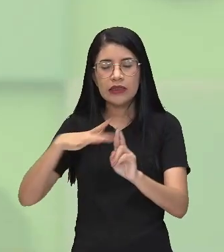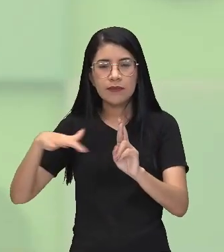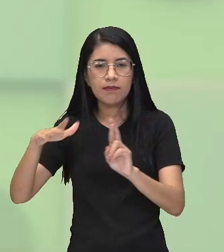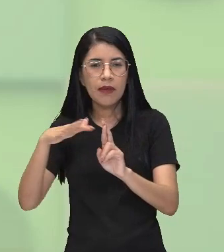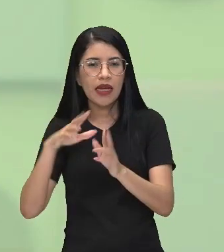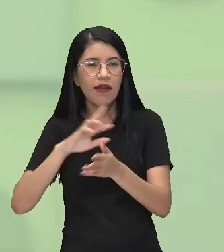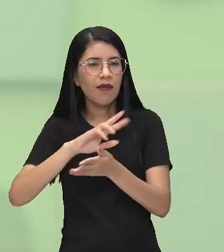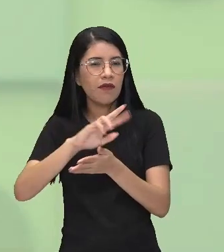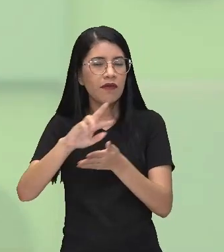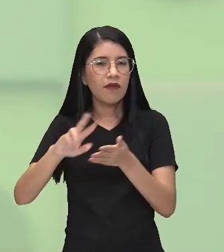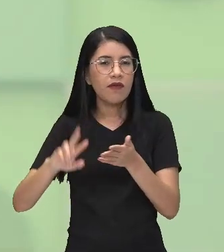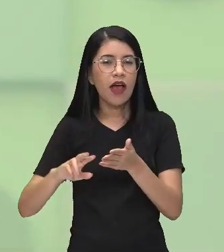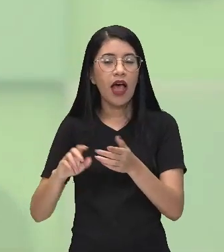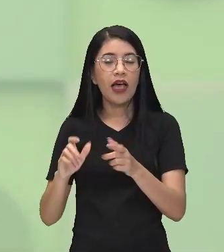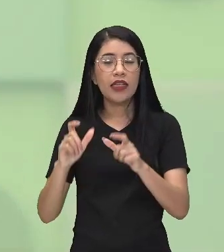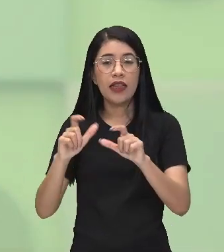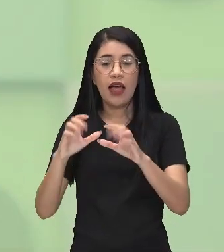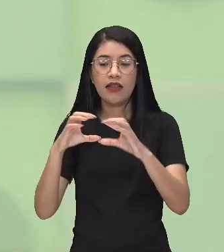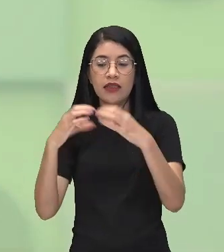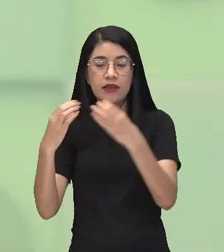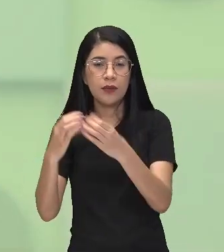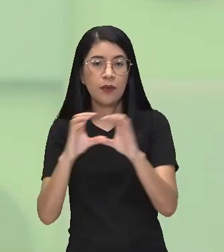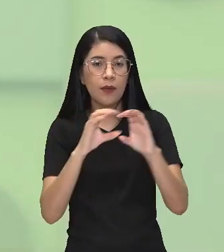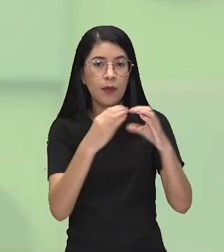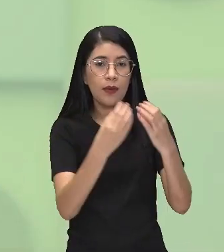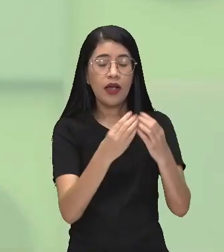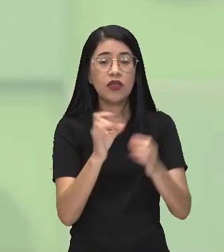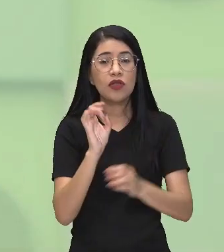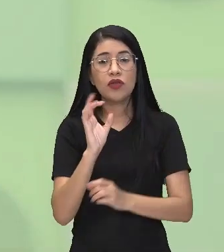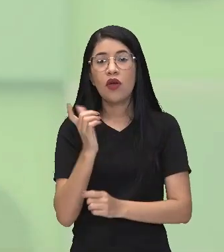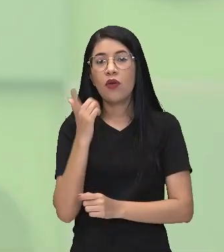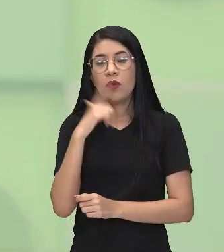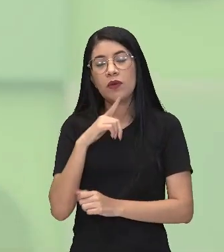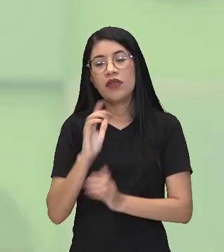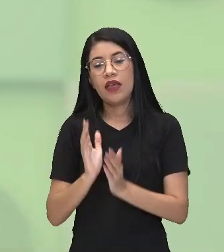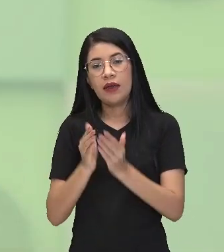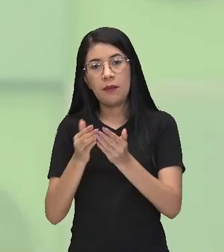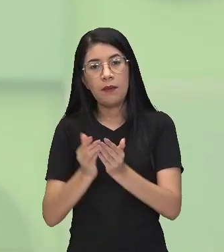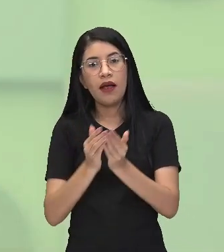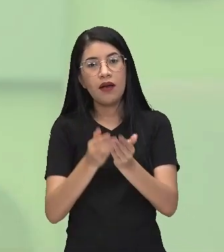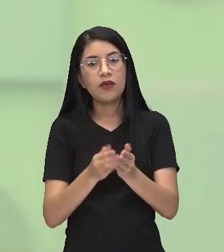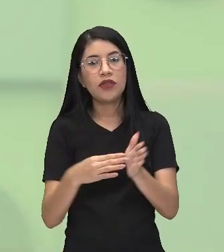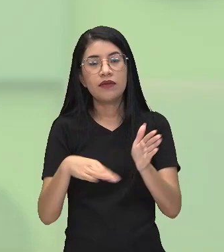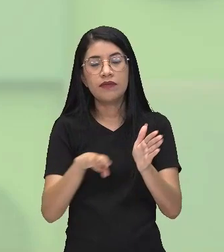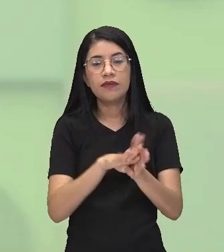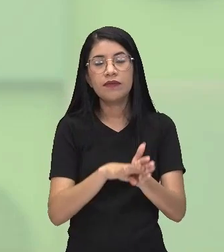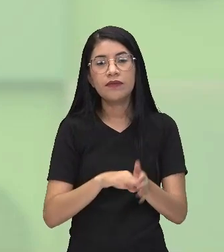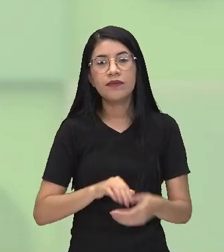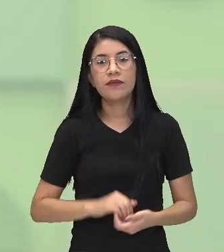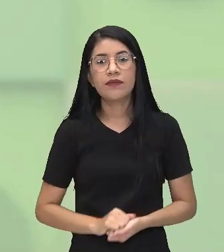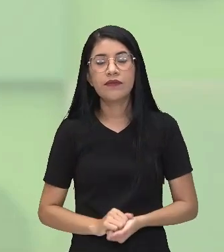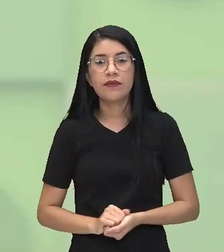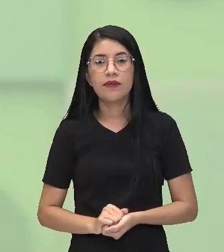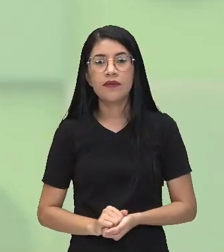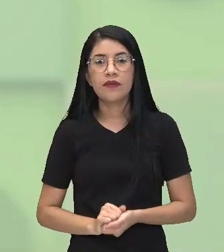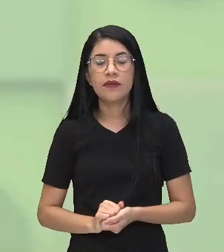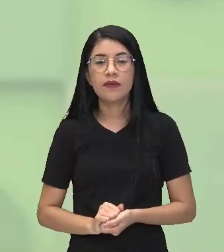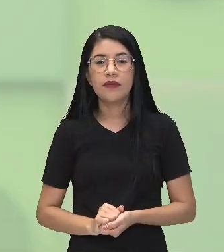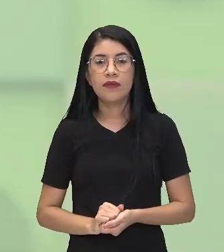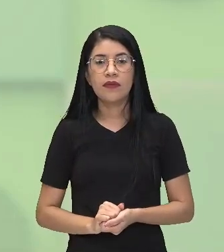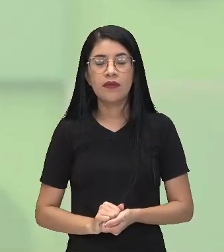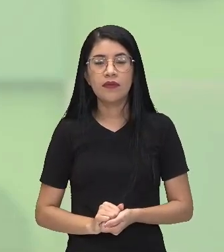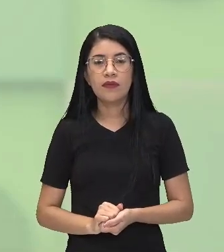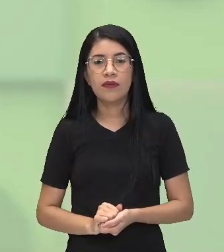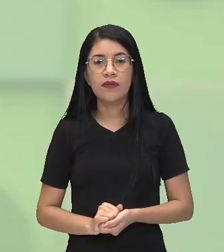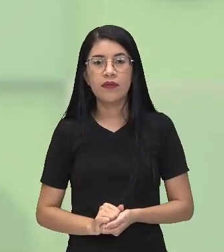nestas comunidades só barcos da saúde podem ter acesso, né? Então nós podemos aí em vários